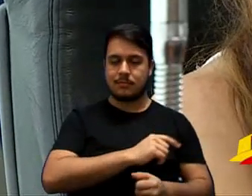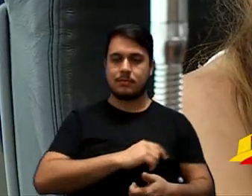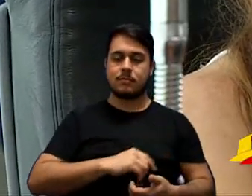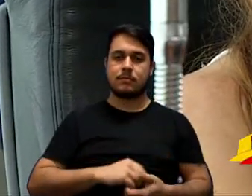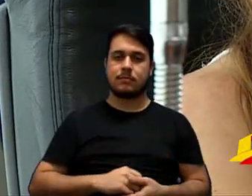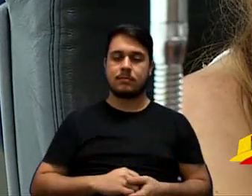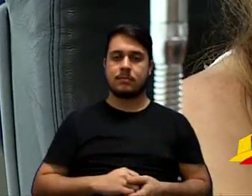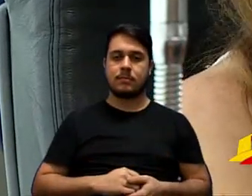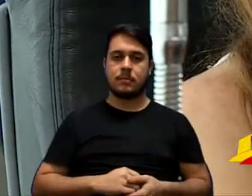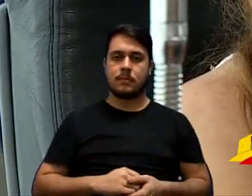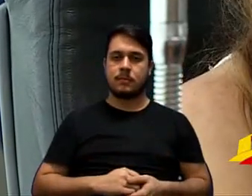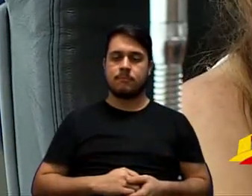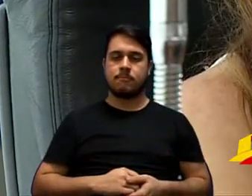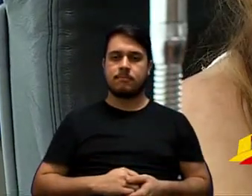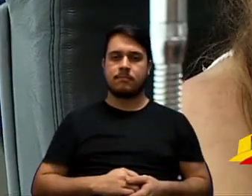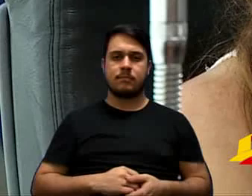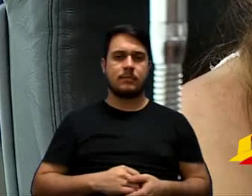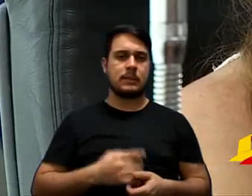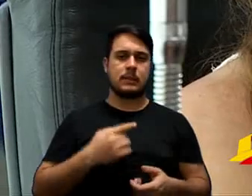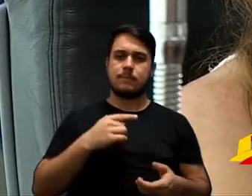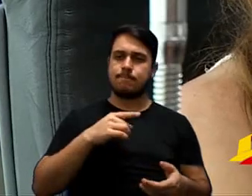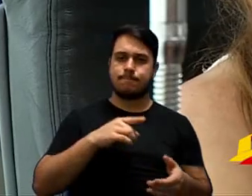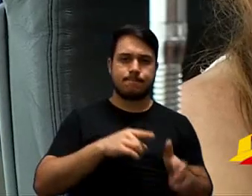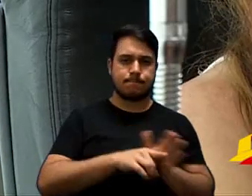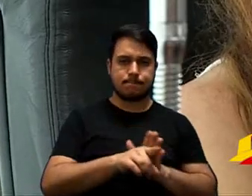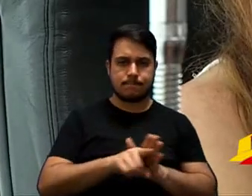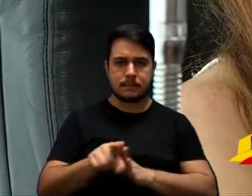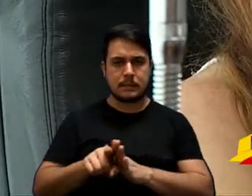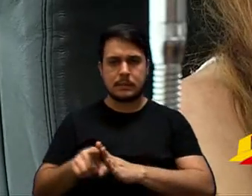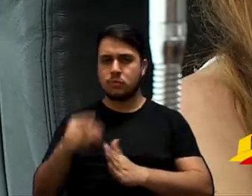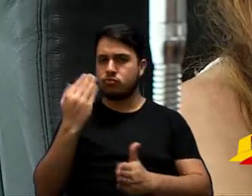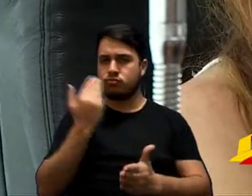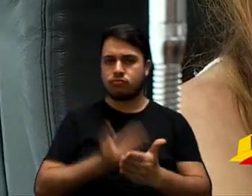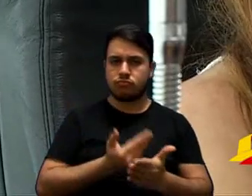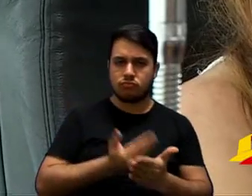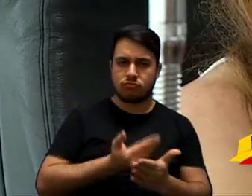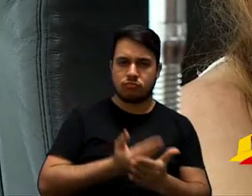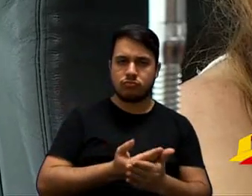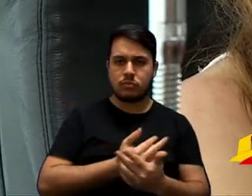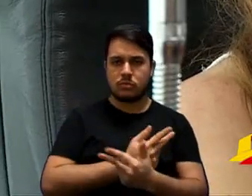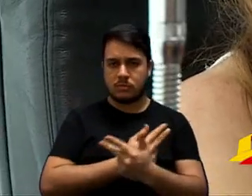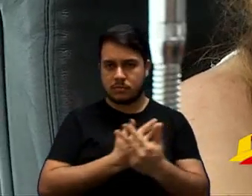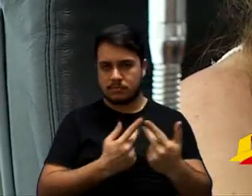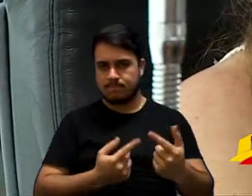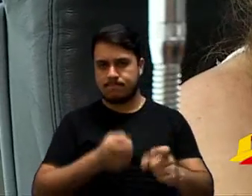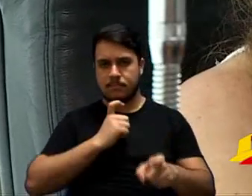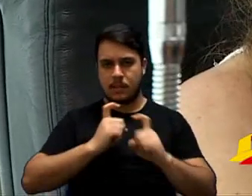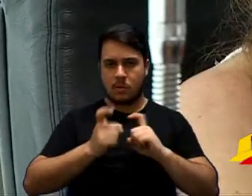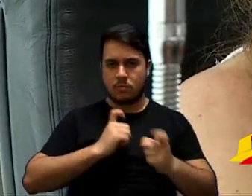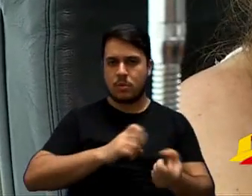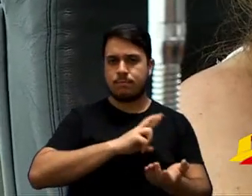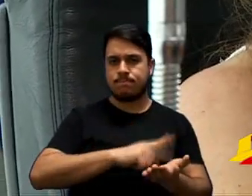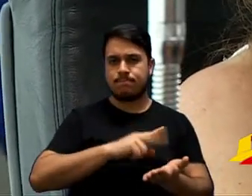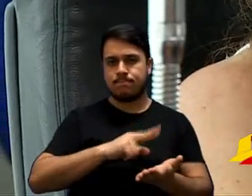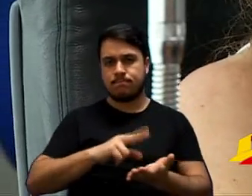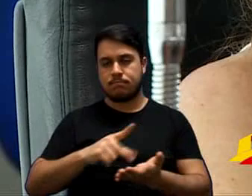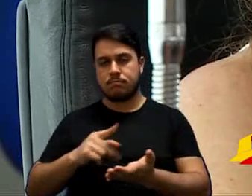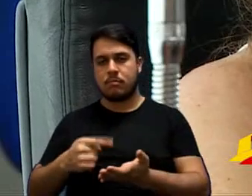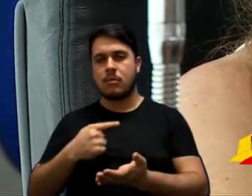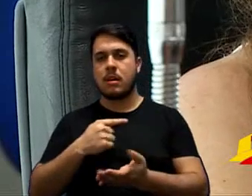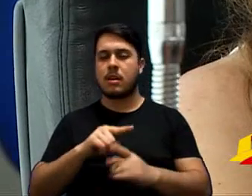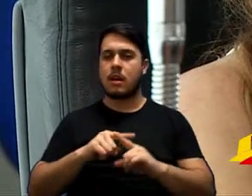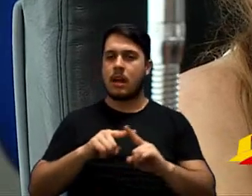foi foram muitos estudos muitas reuniões né eles não estão aqui presentes mas eu acho legal aí é